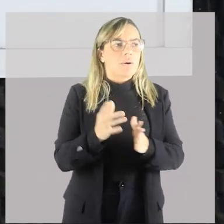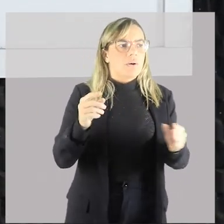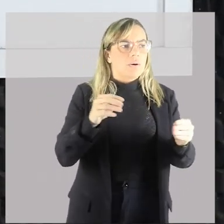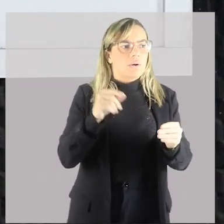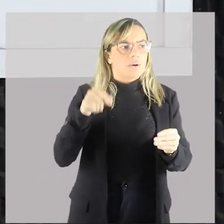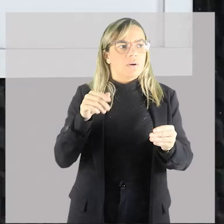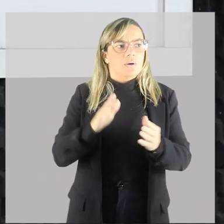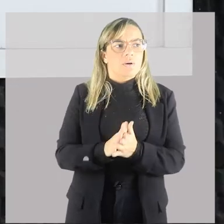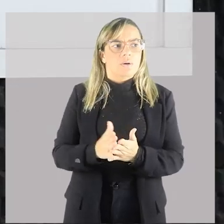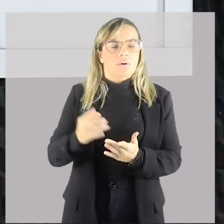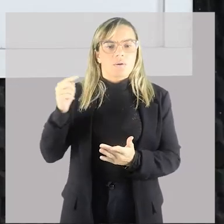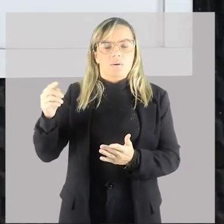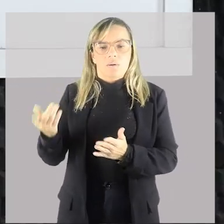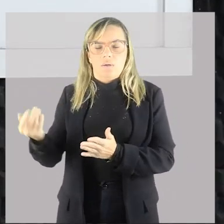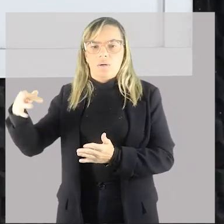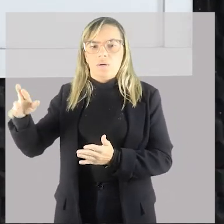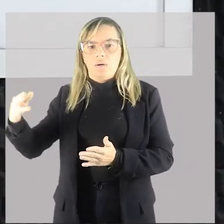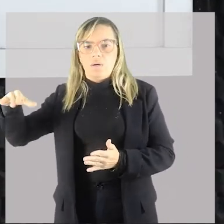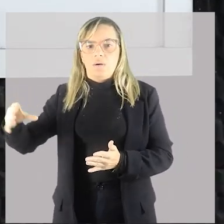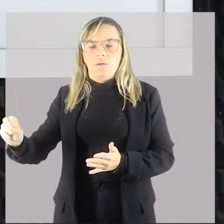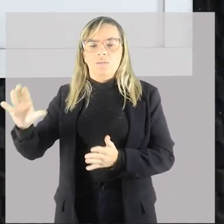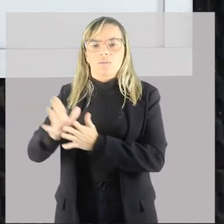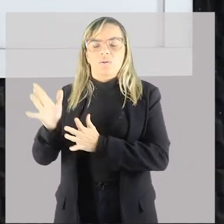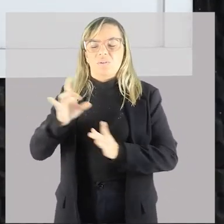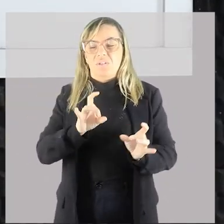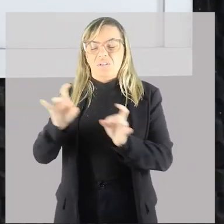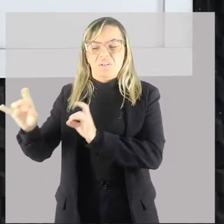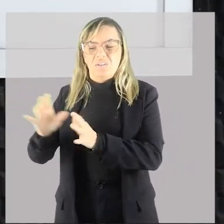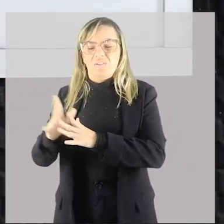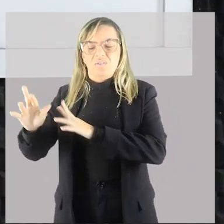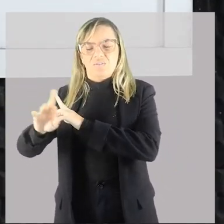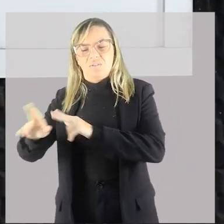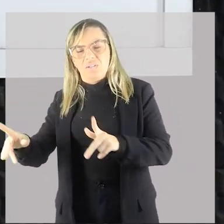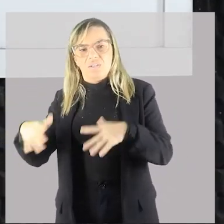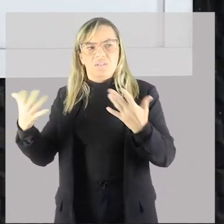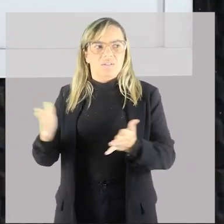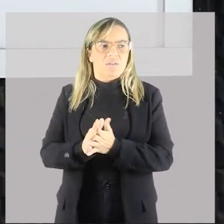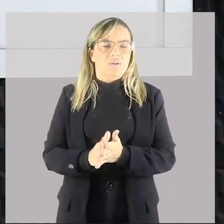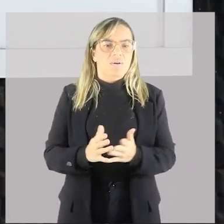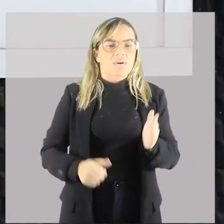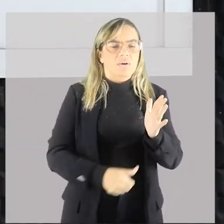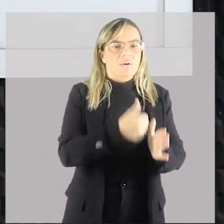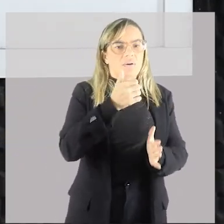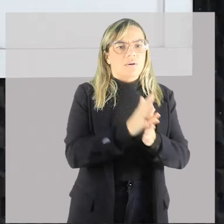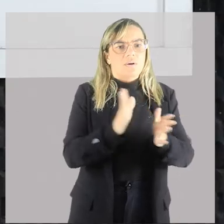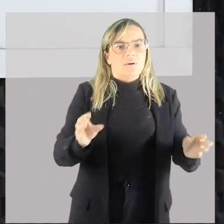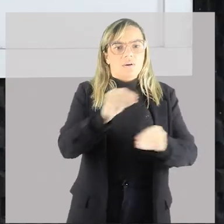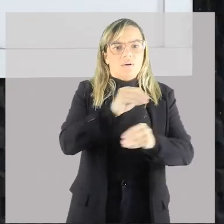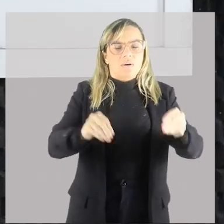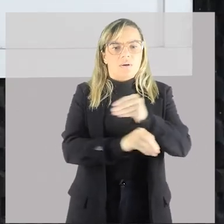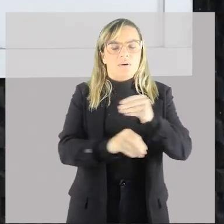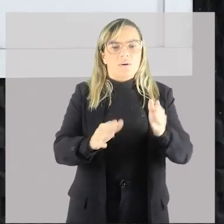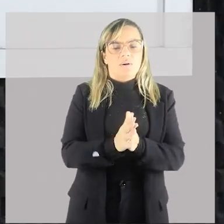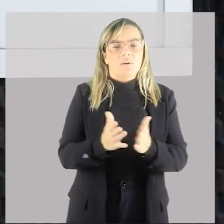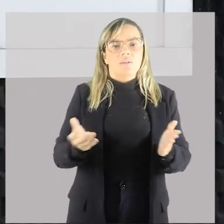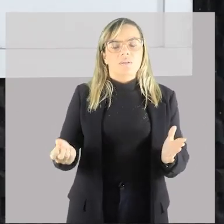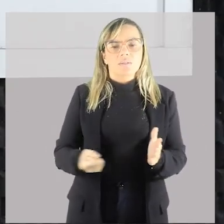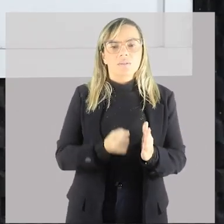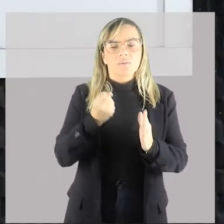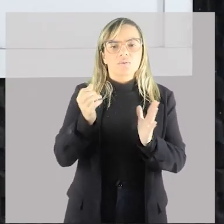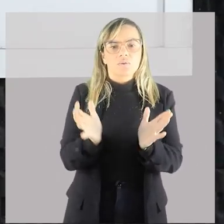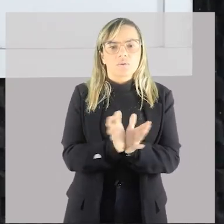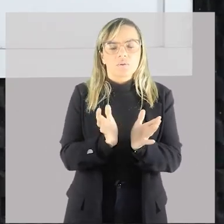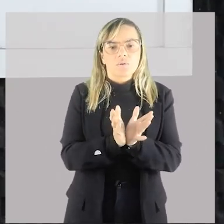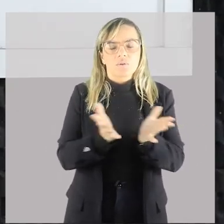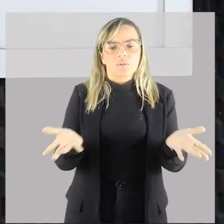diferenciam um tipo de problema do outro, certo? Então, primeiramente, vamos falar da permutação de elementos. O que é uma